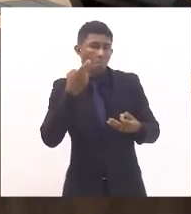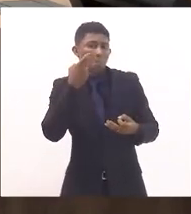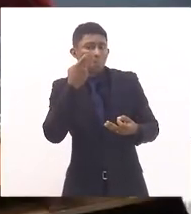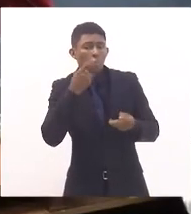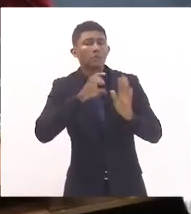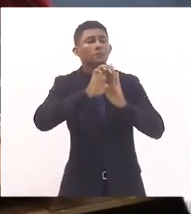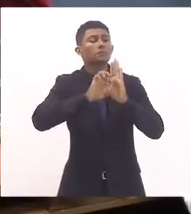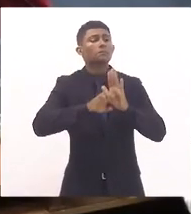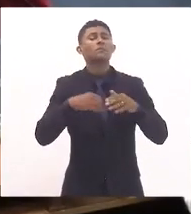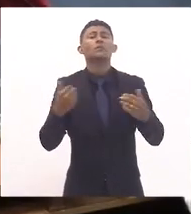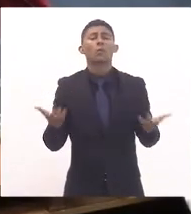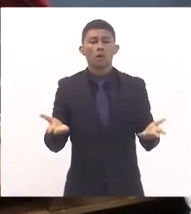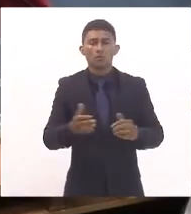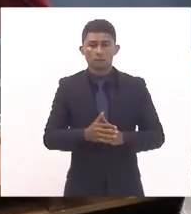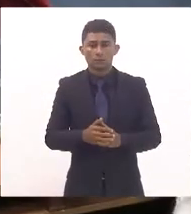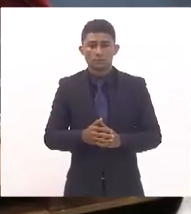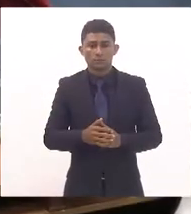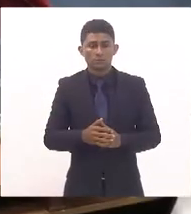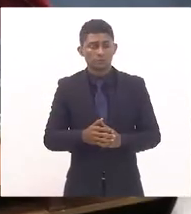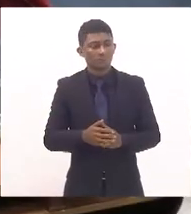constitucionalidade. Deputado Márcio.